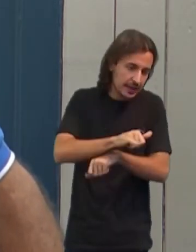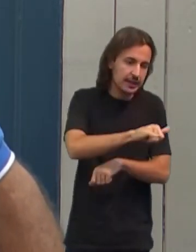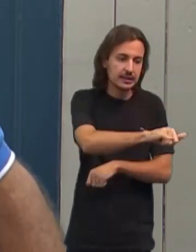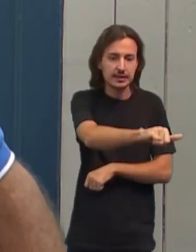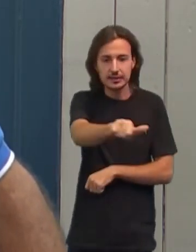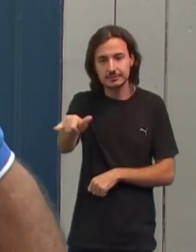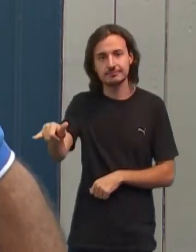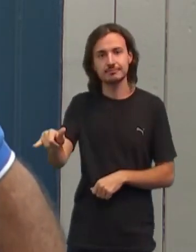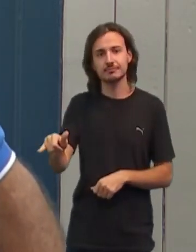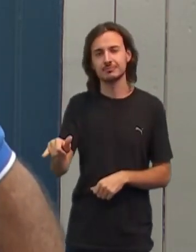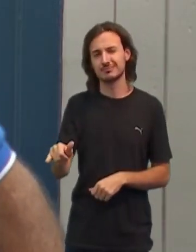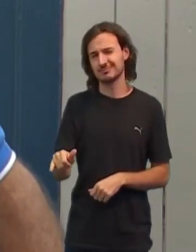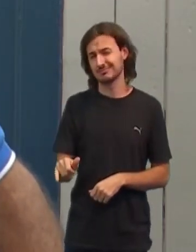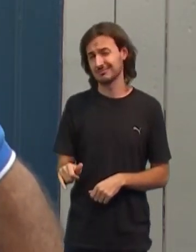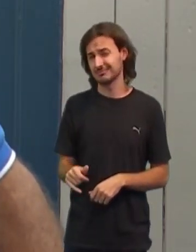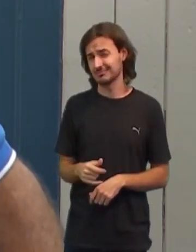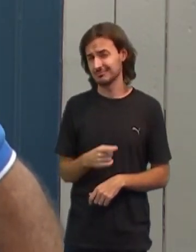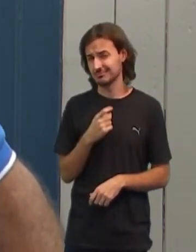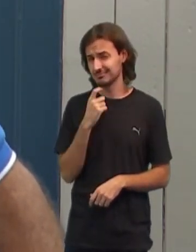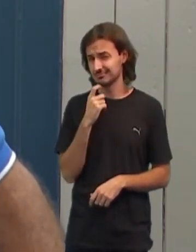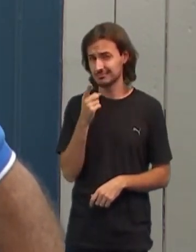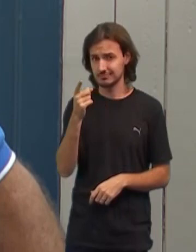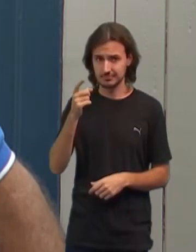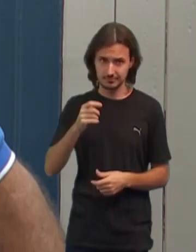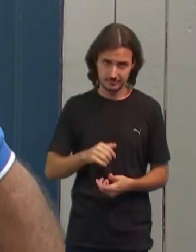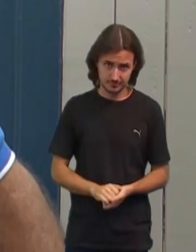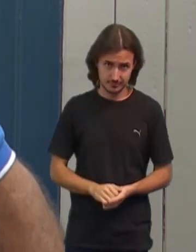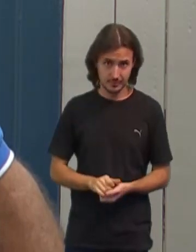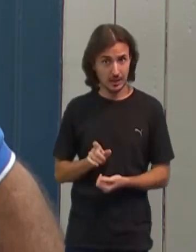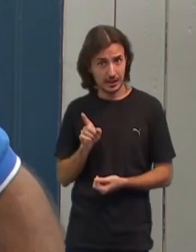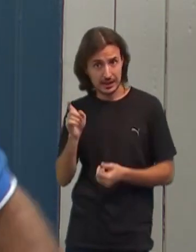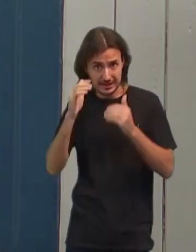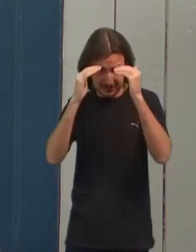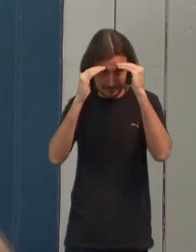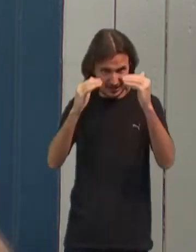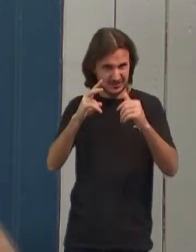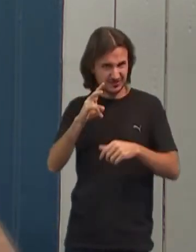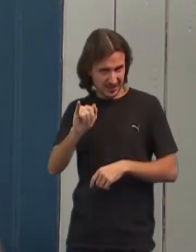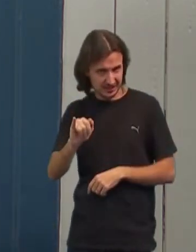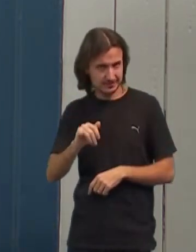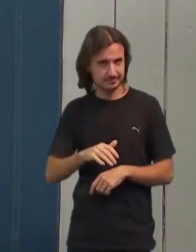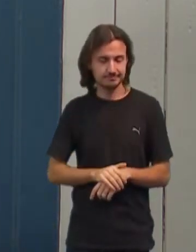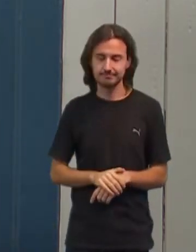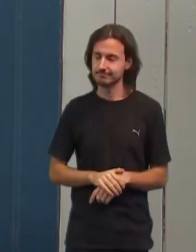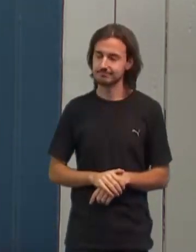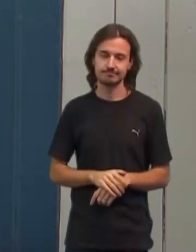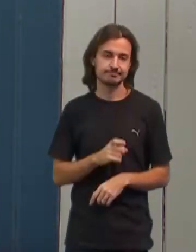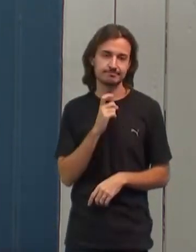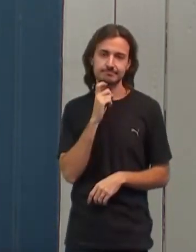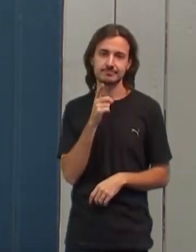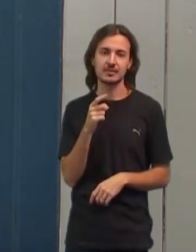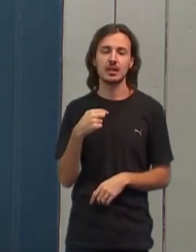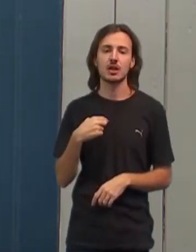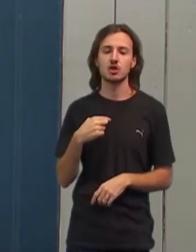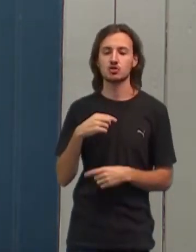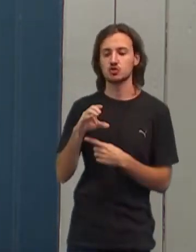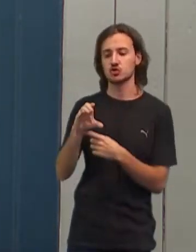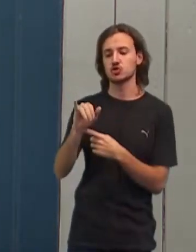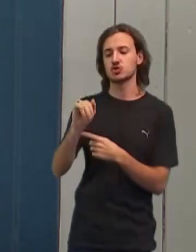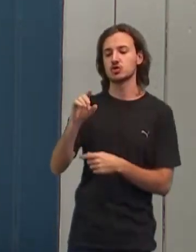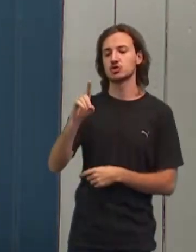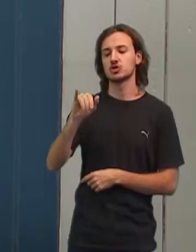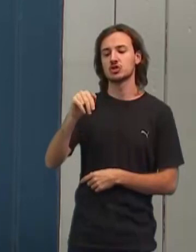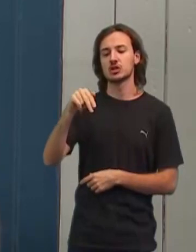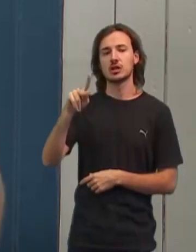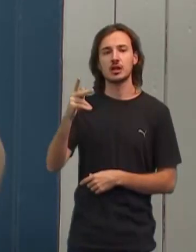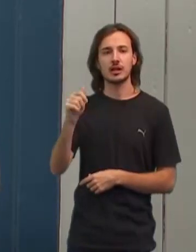Será que ela vai ter esse respeito? Porque eu vejo a Cidinha Lousada, às vezes, sentada ali, quando tem as